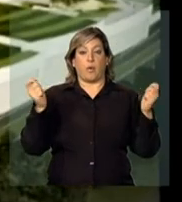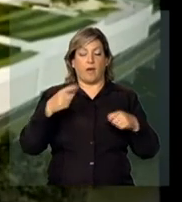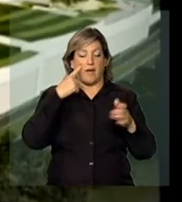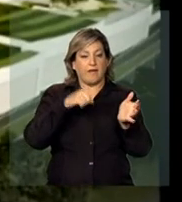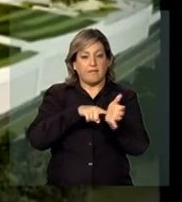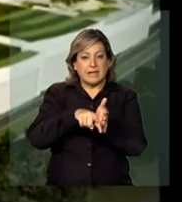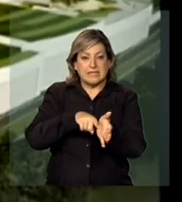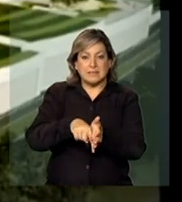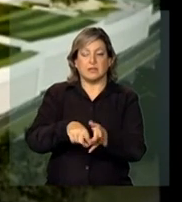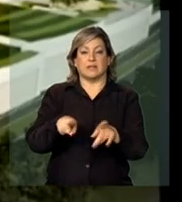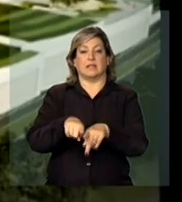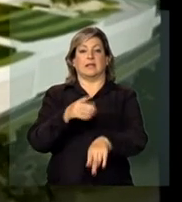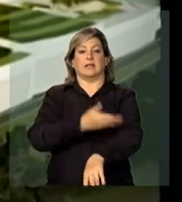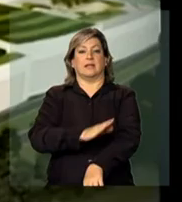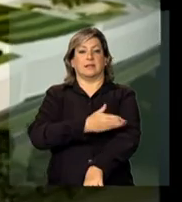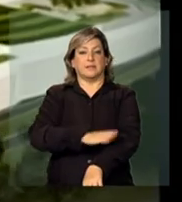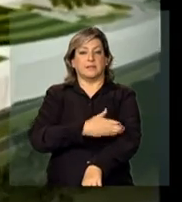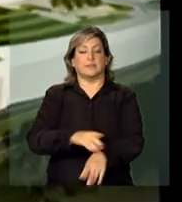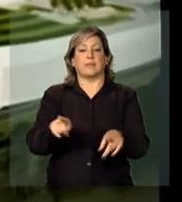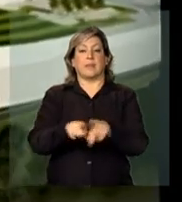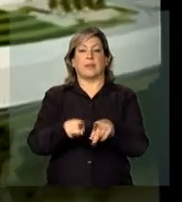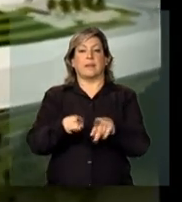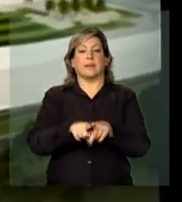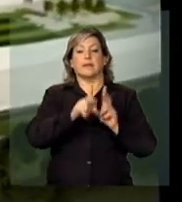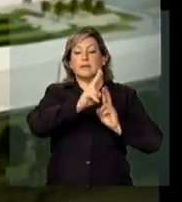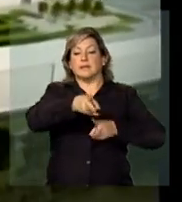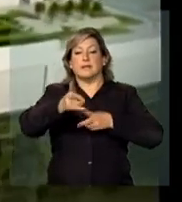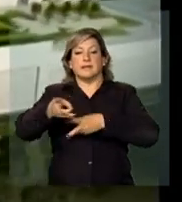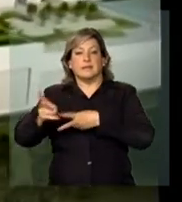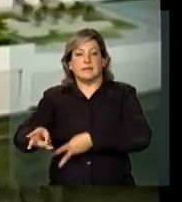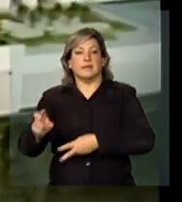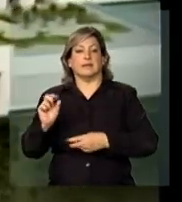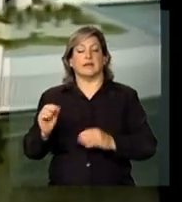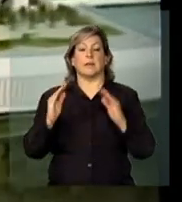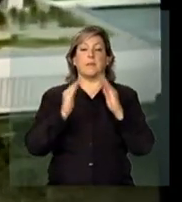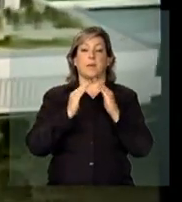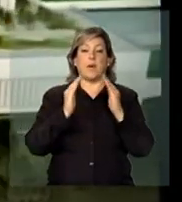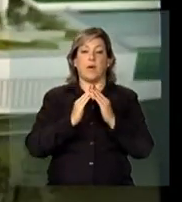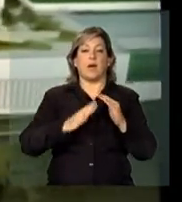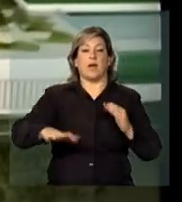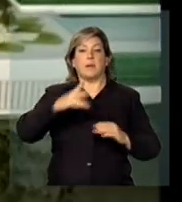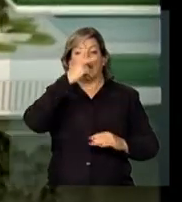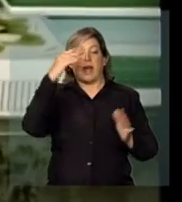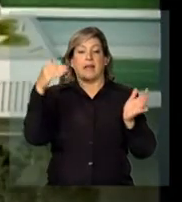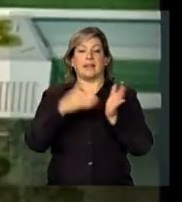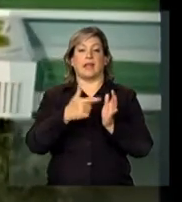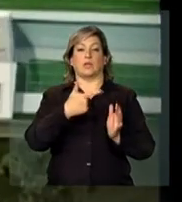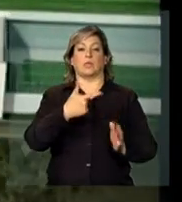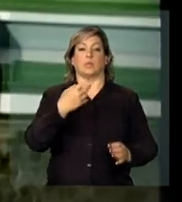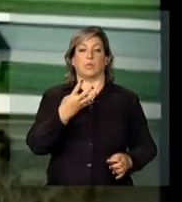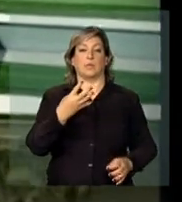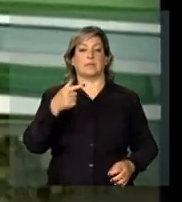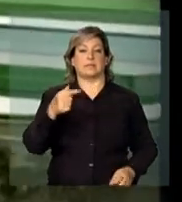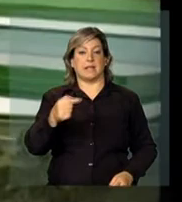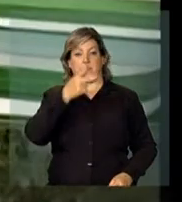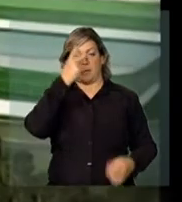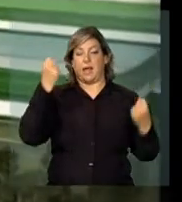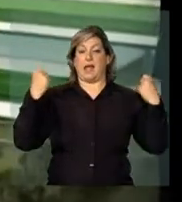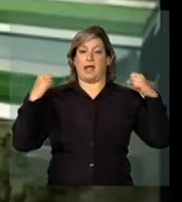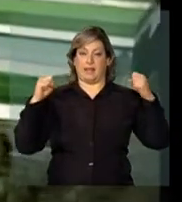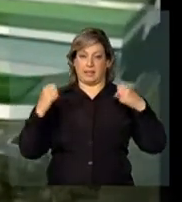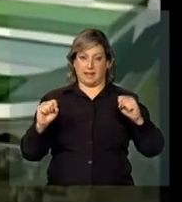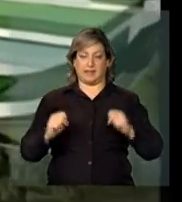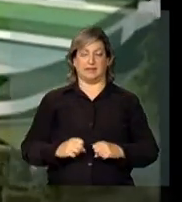avaliação a condição de treinamento e o alojamento a residência para até 247